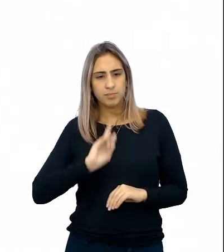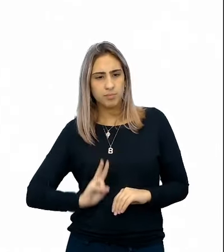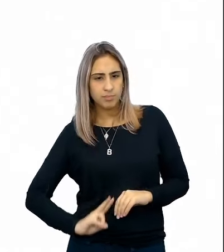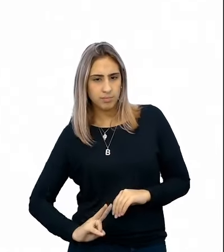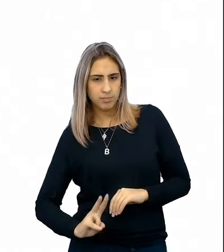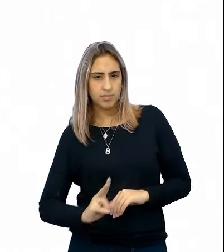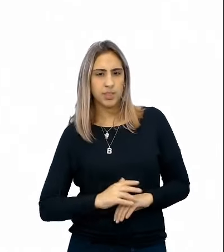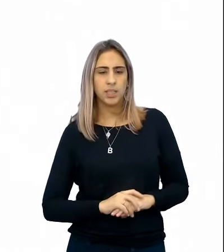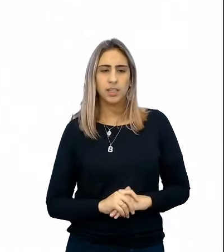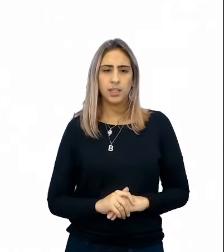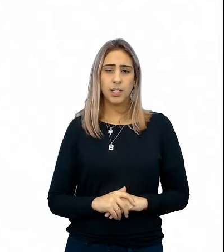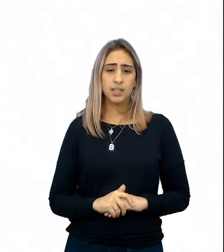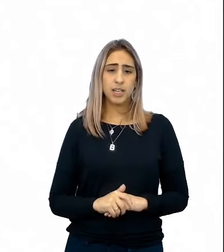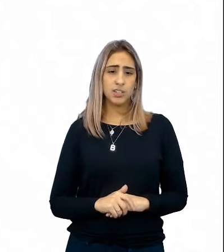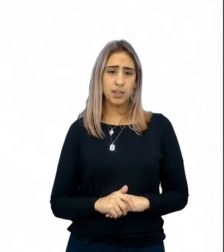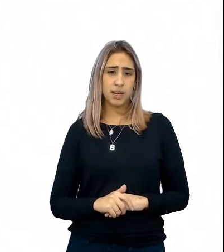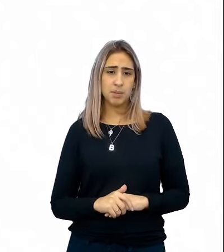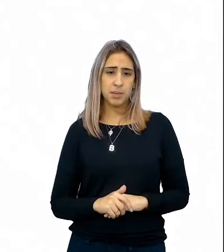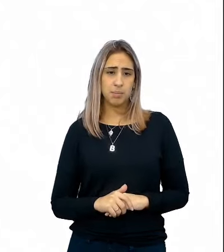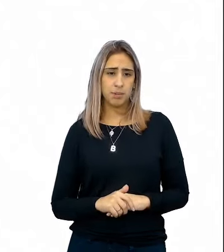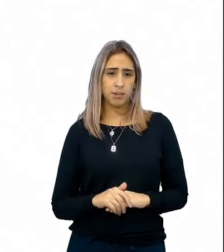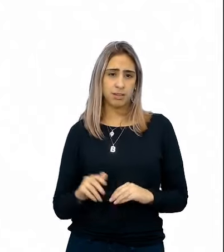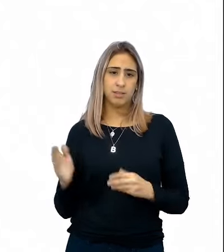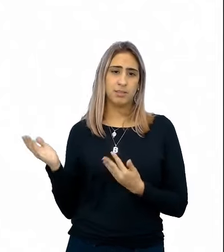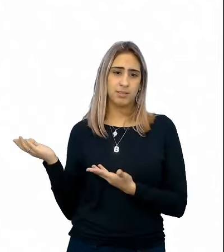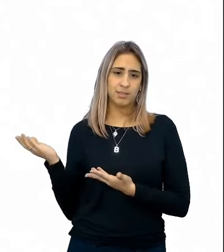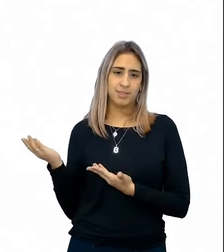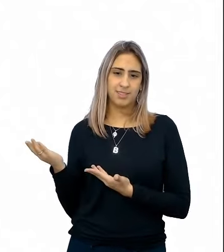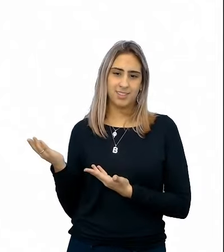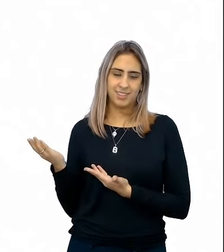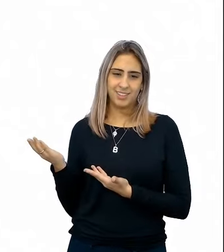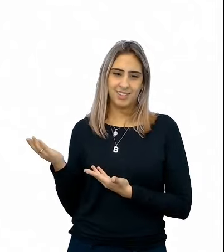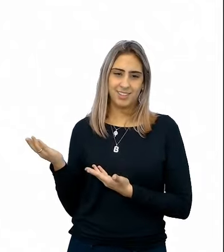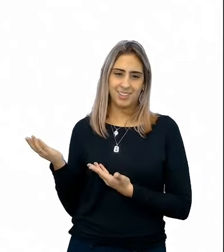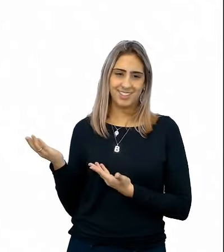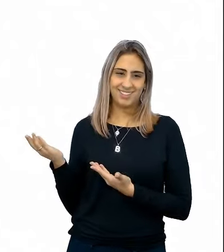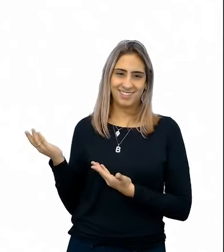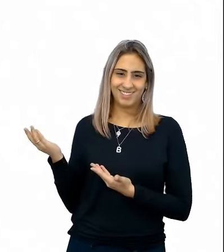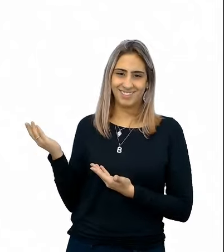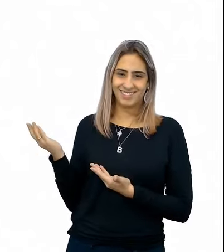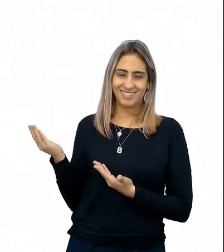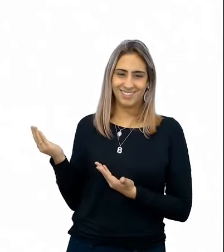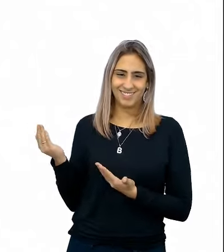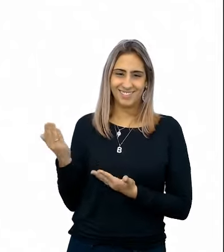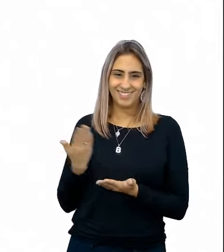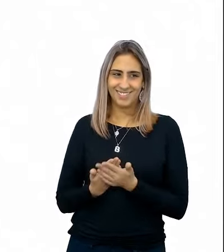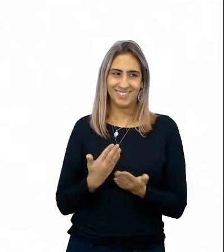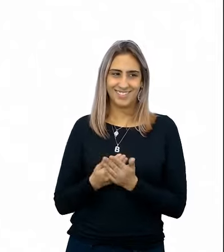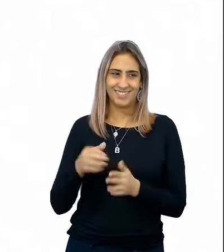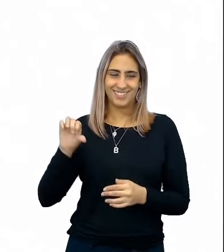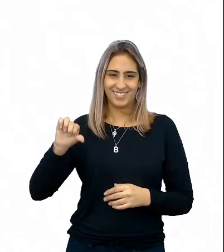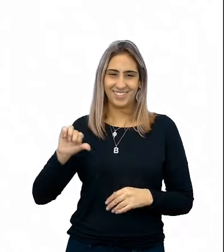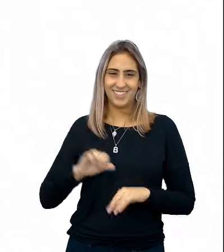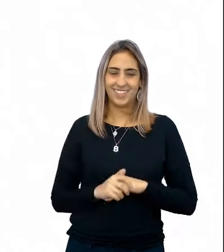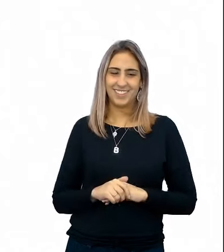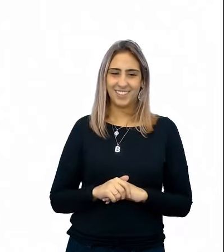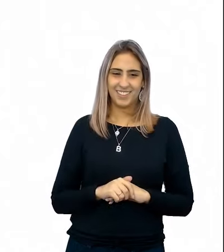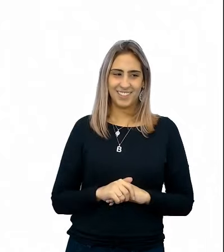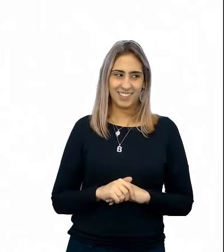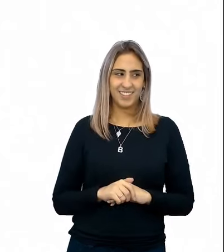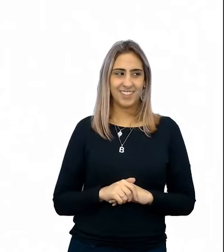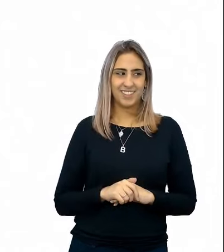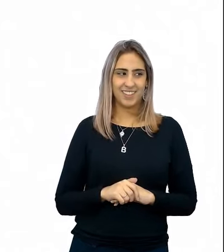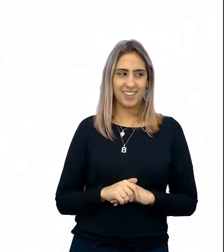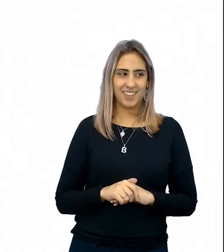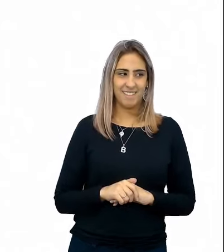Continuando a análise das sequências. Agora é a aula 9, o calendário no